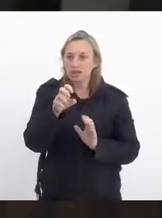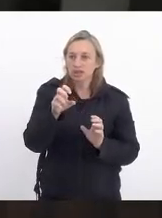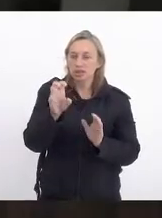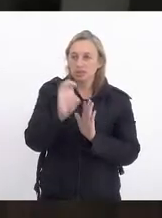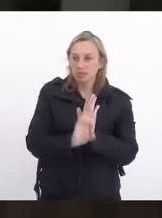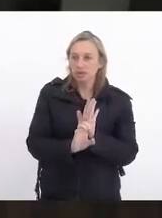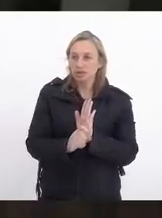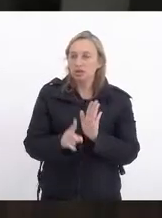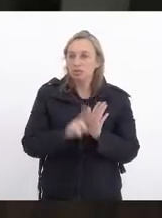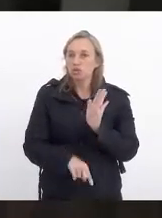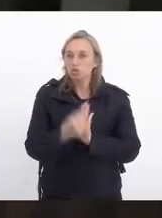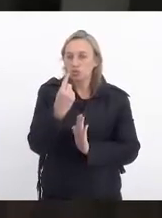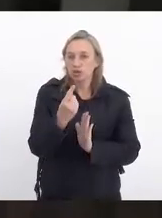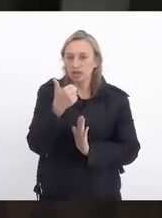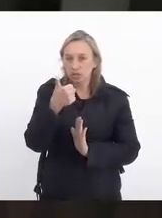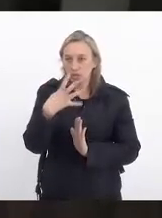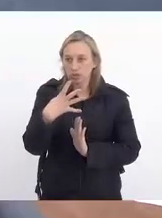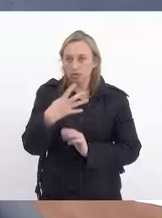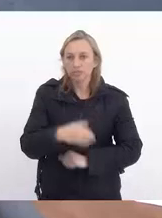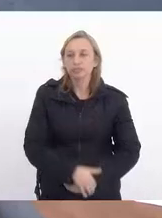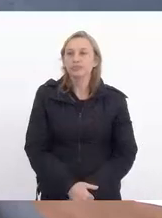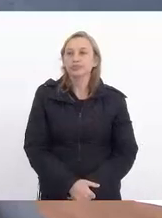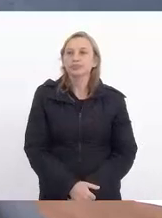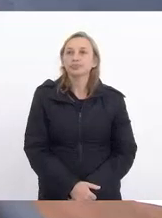emendas - 1 a 14